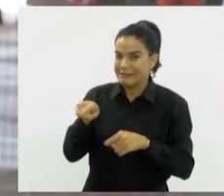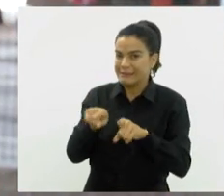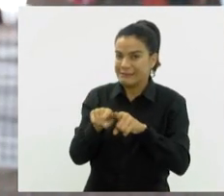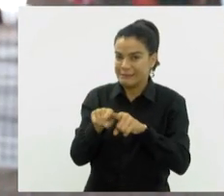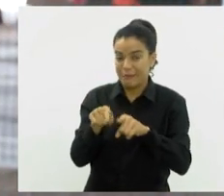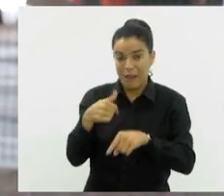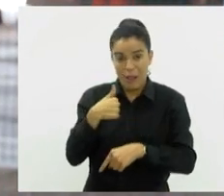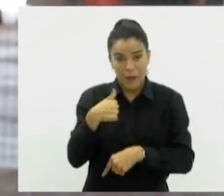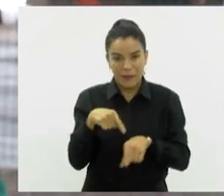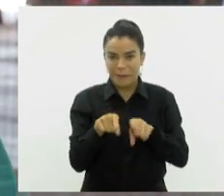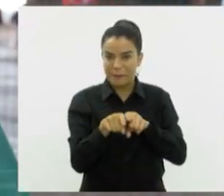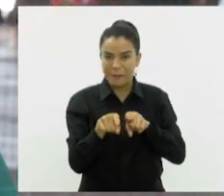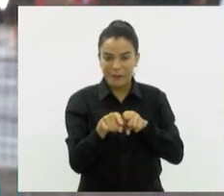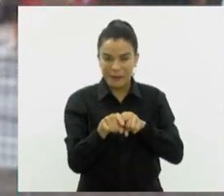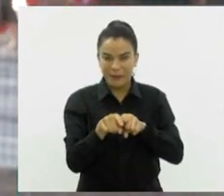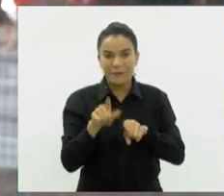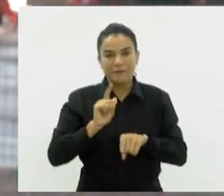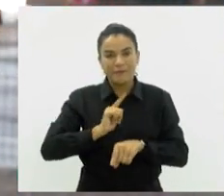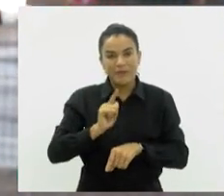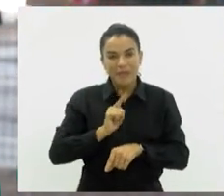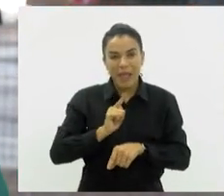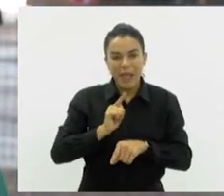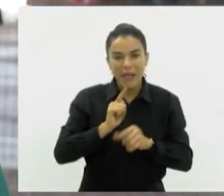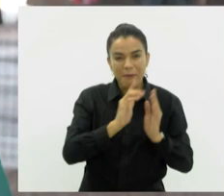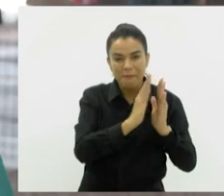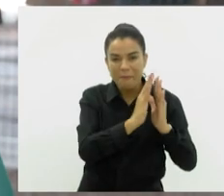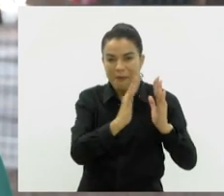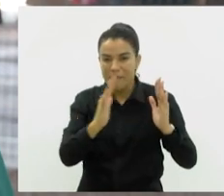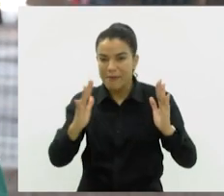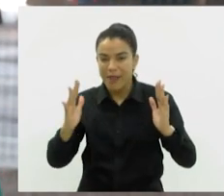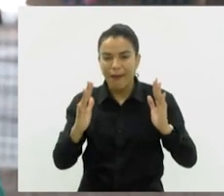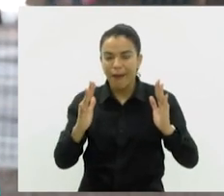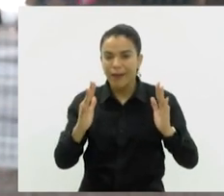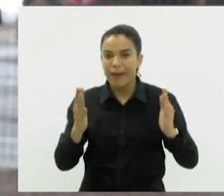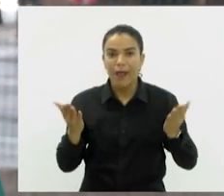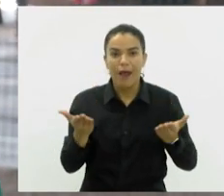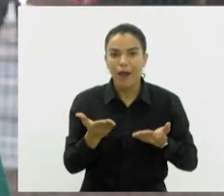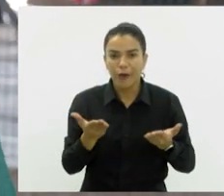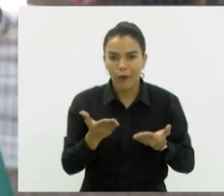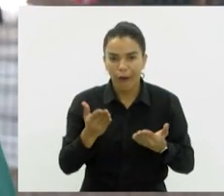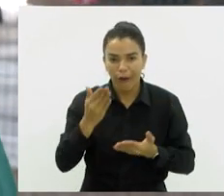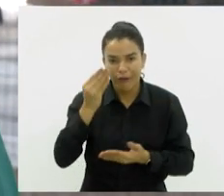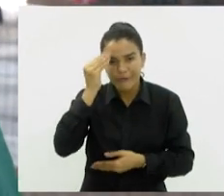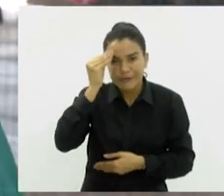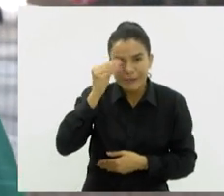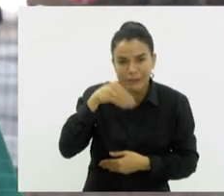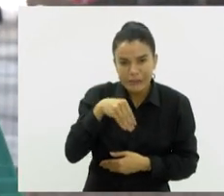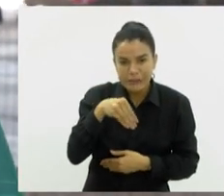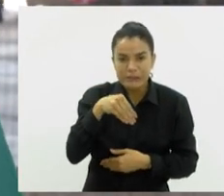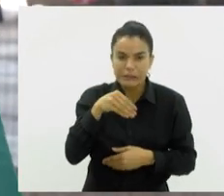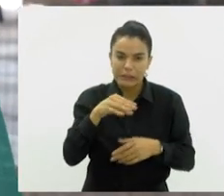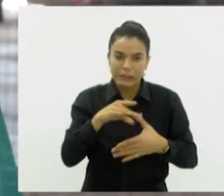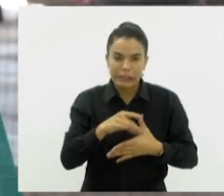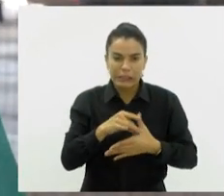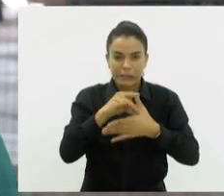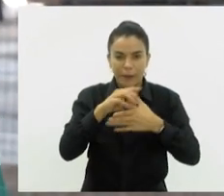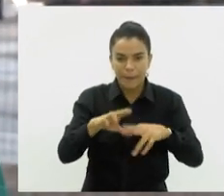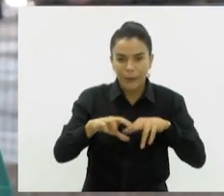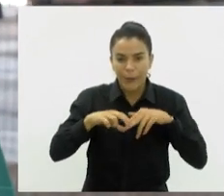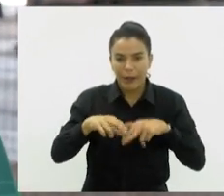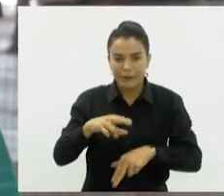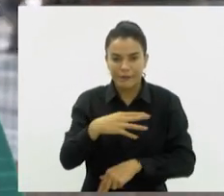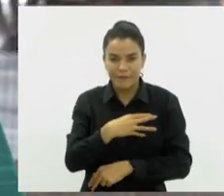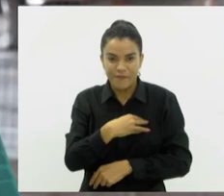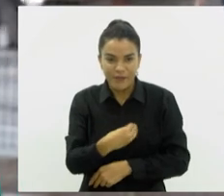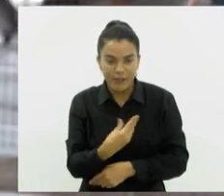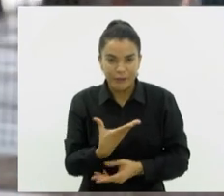falo por mim né a gente tem uma linha do tempo e a gente se questiona e agora vou deixar de ocupar Alguma posição de liderança em função de filhos como